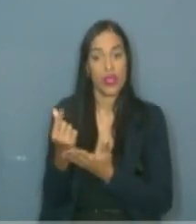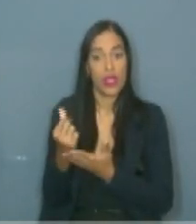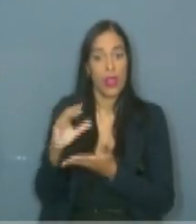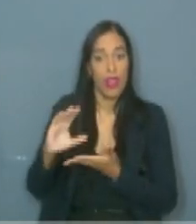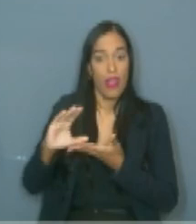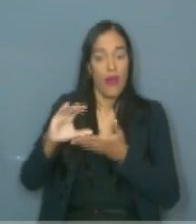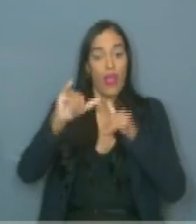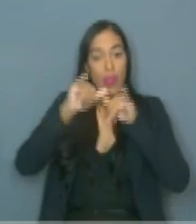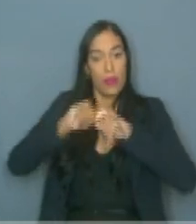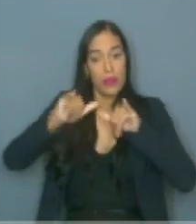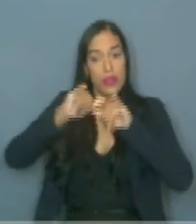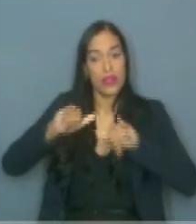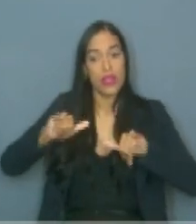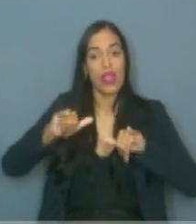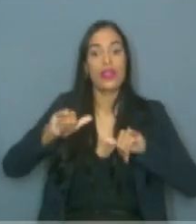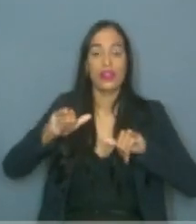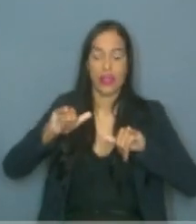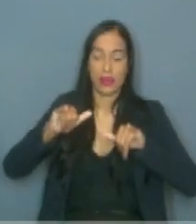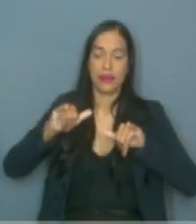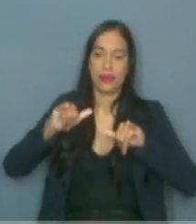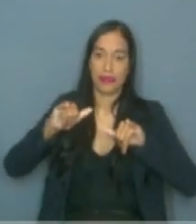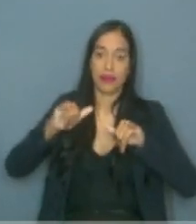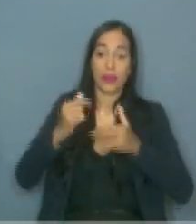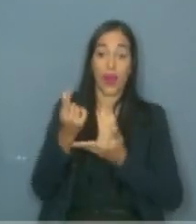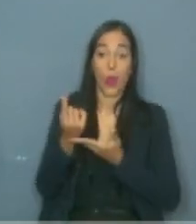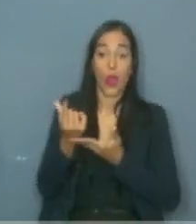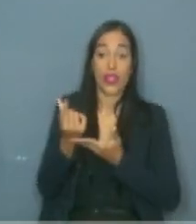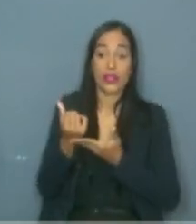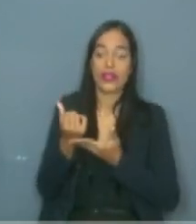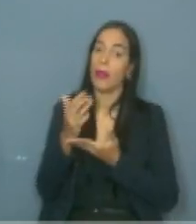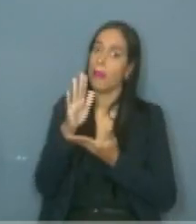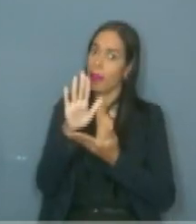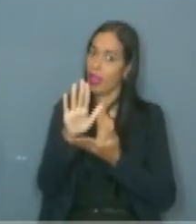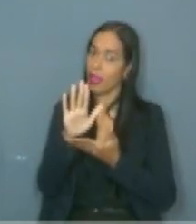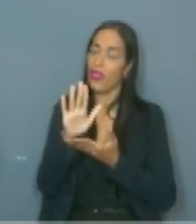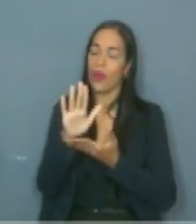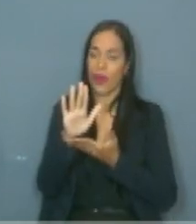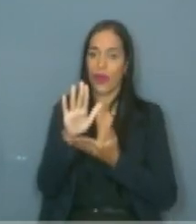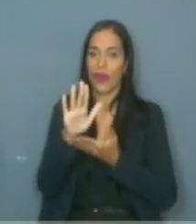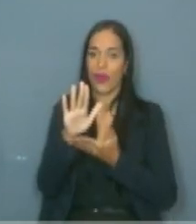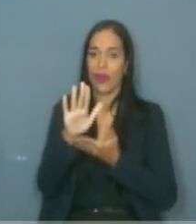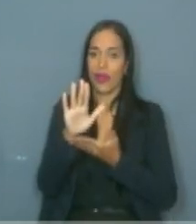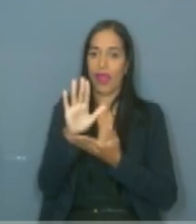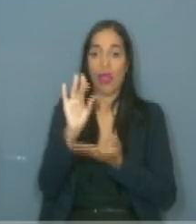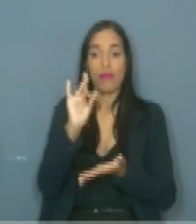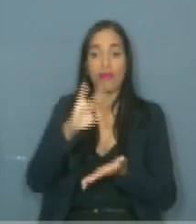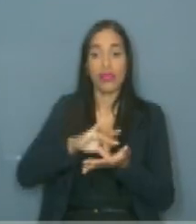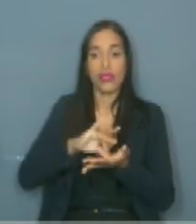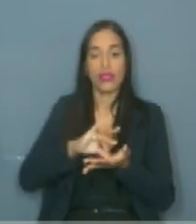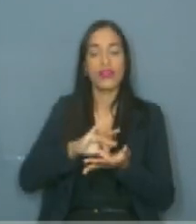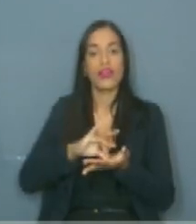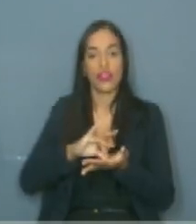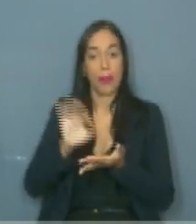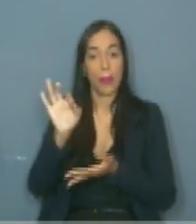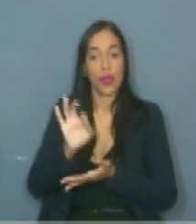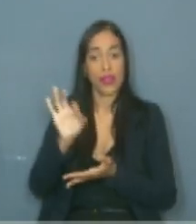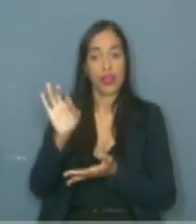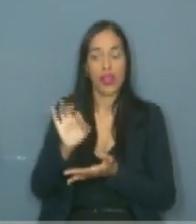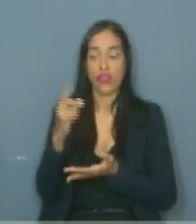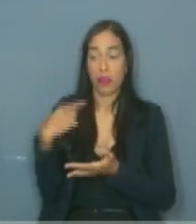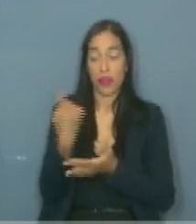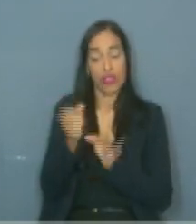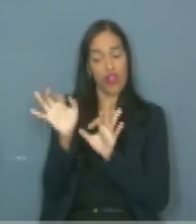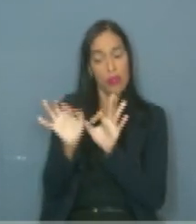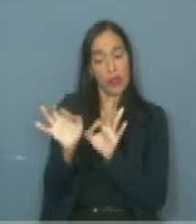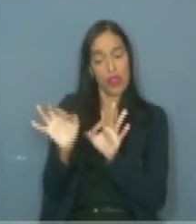em publicidade e propaganda, na verdade, o orçamento previsto, né, para essa finalidade, para que possa planejar e